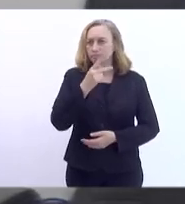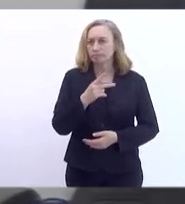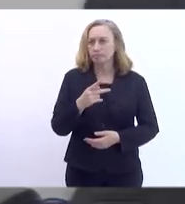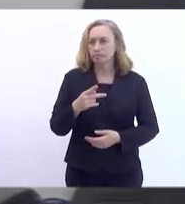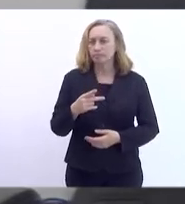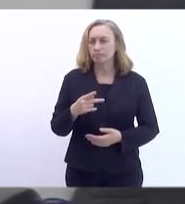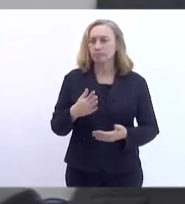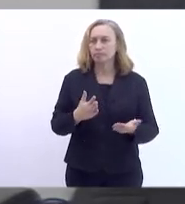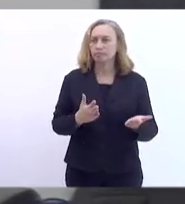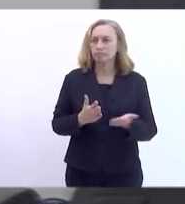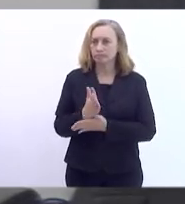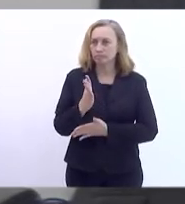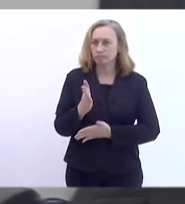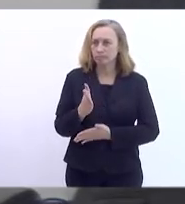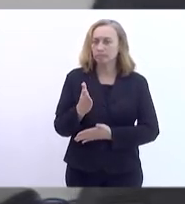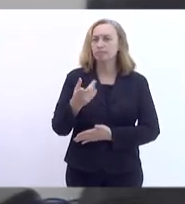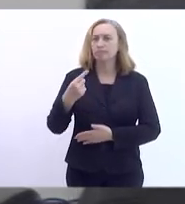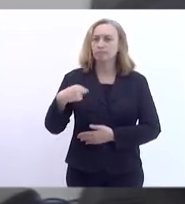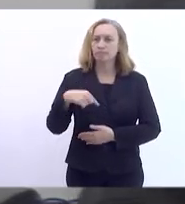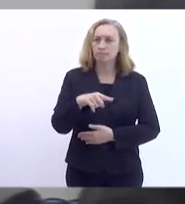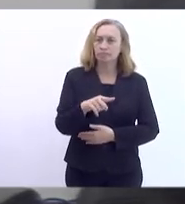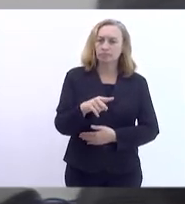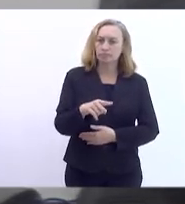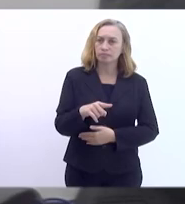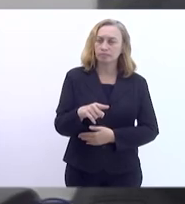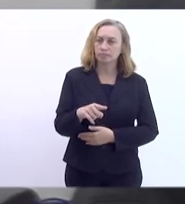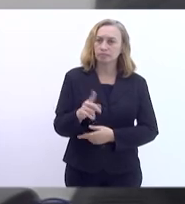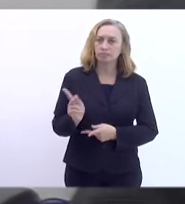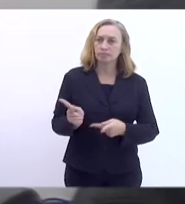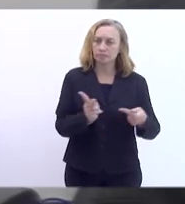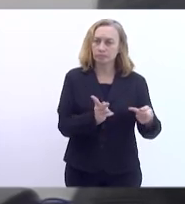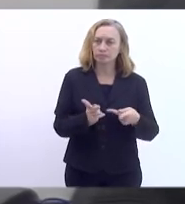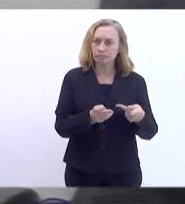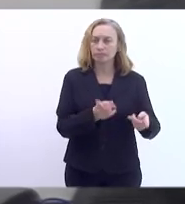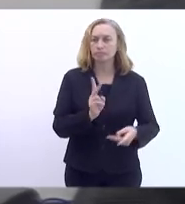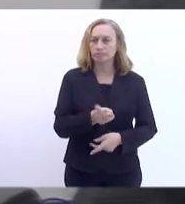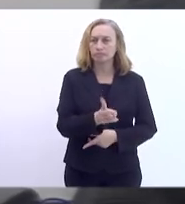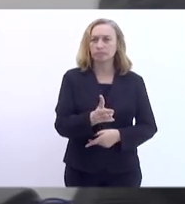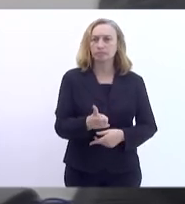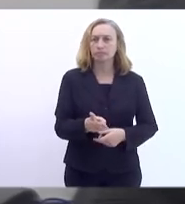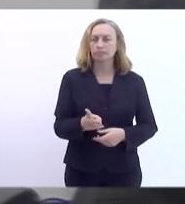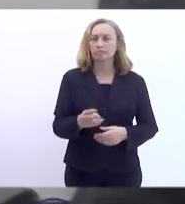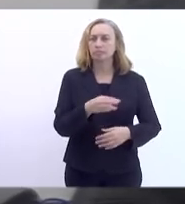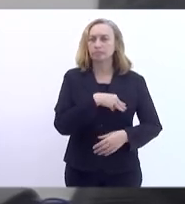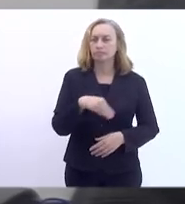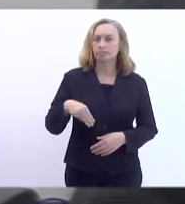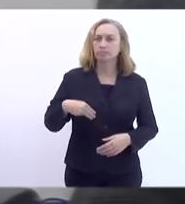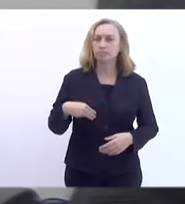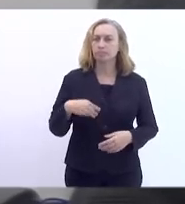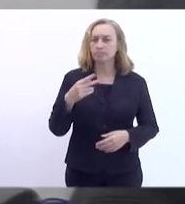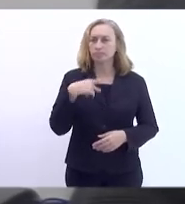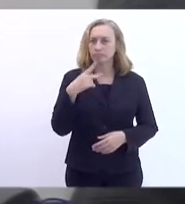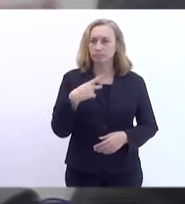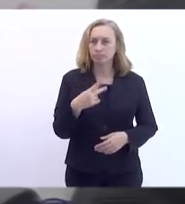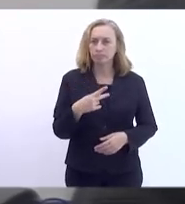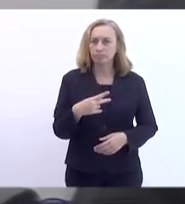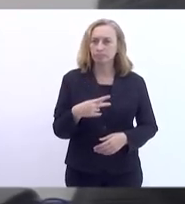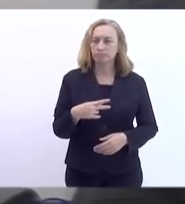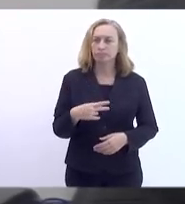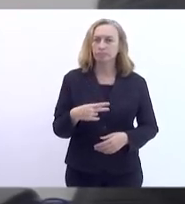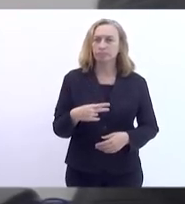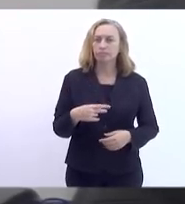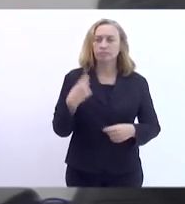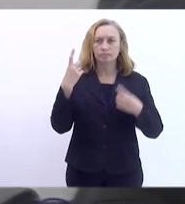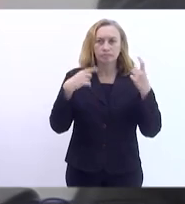vão frequentemente ao Ministério Público é expulso É isso aí suas harmonias não não há críticas